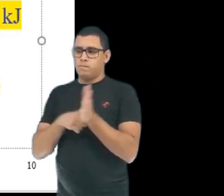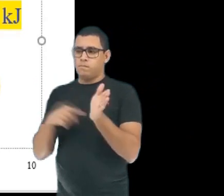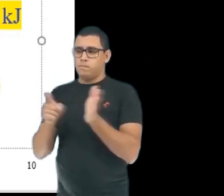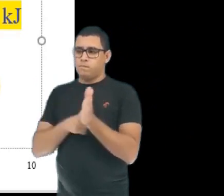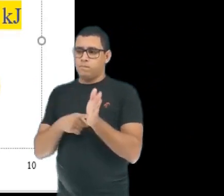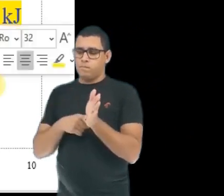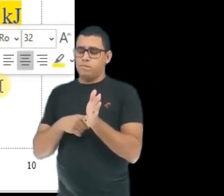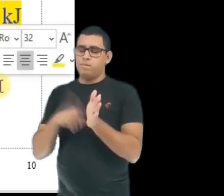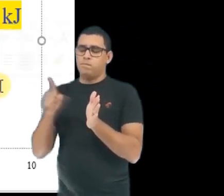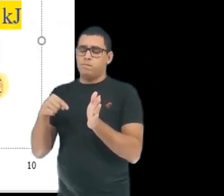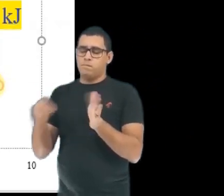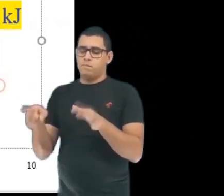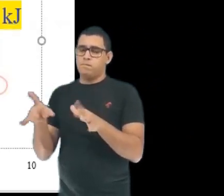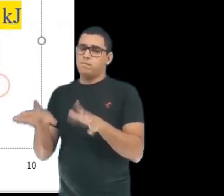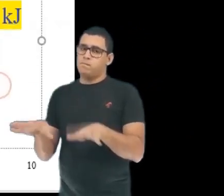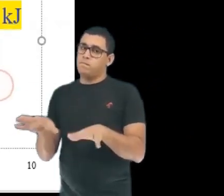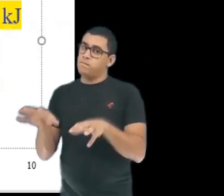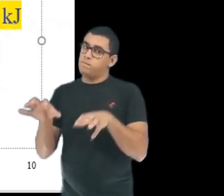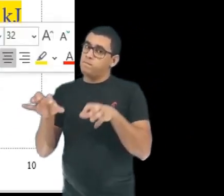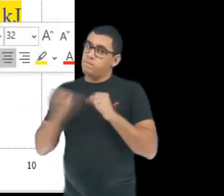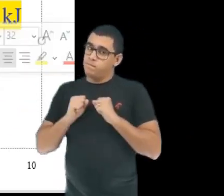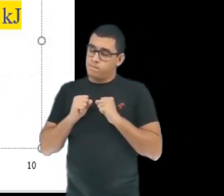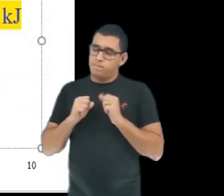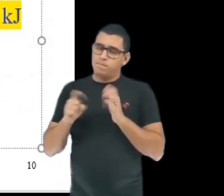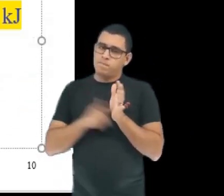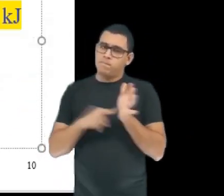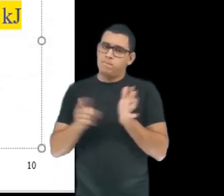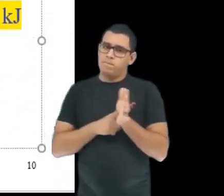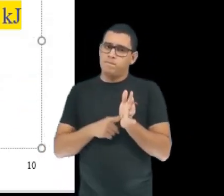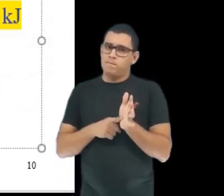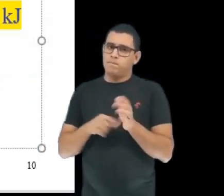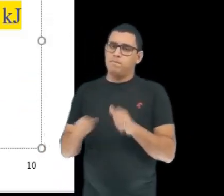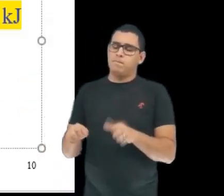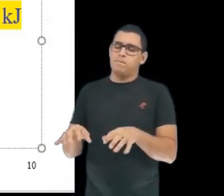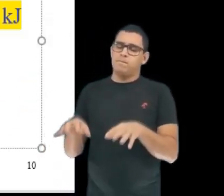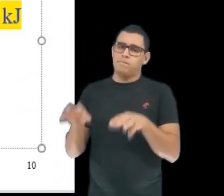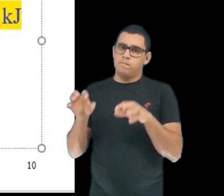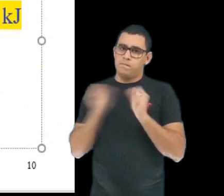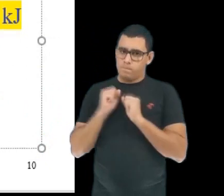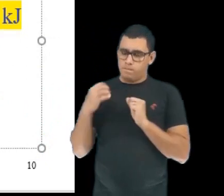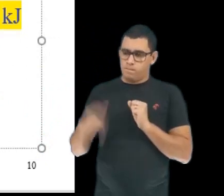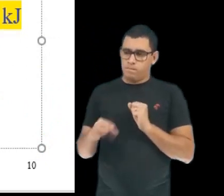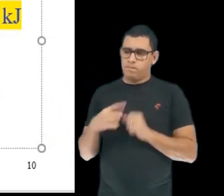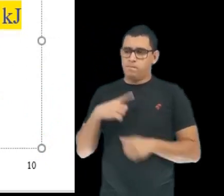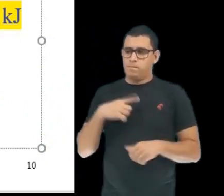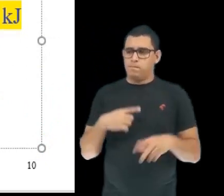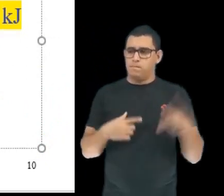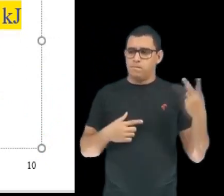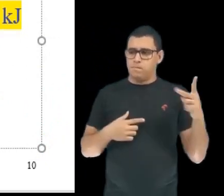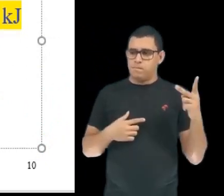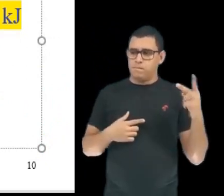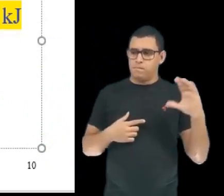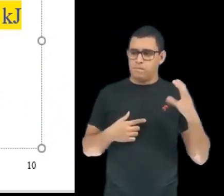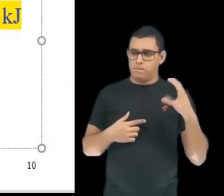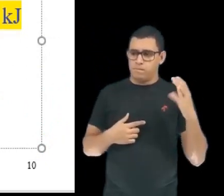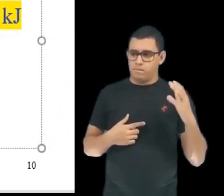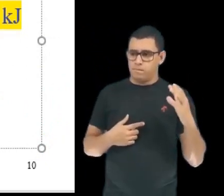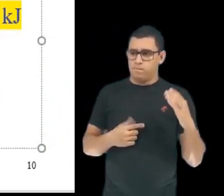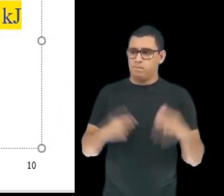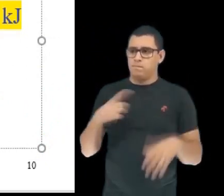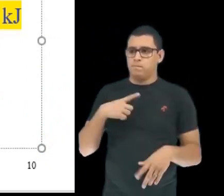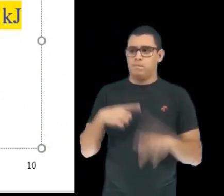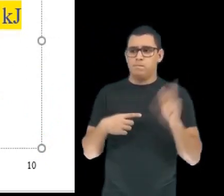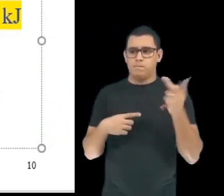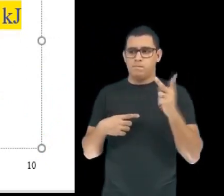menos, significa que ela absorveu, ou seja, aqui eu tenho 2 mols de carbono